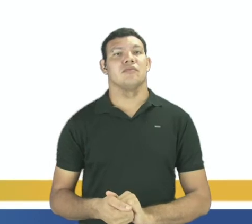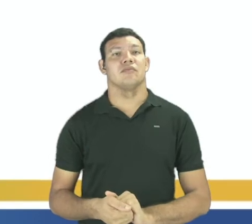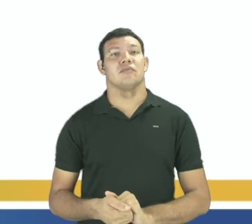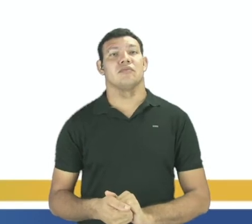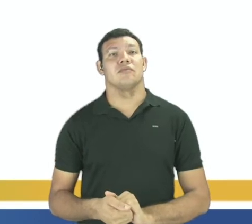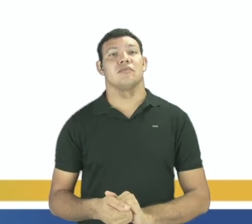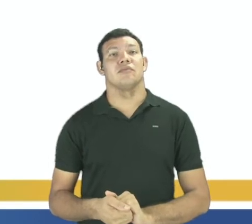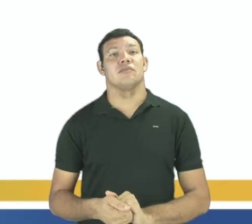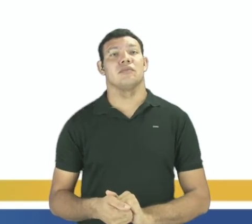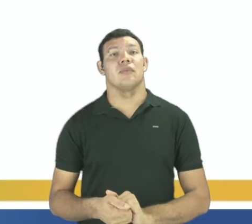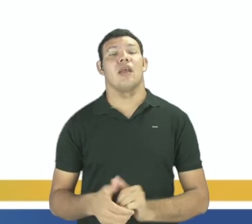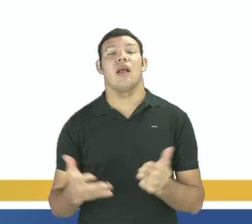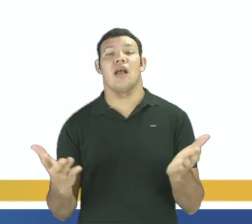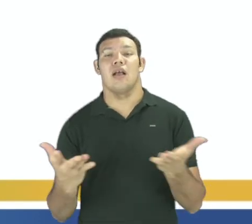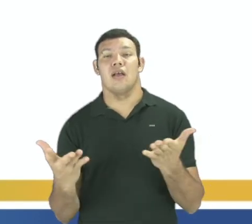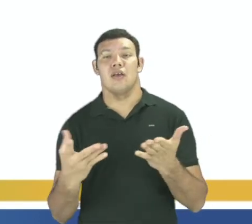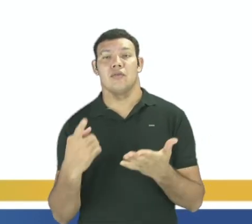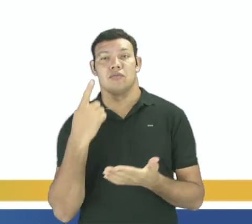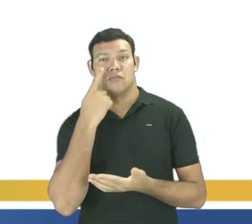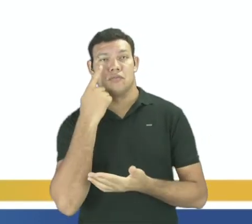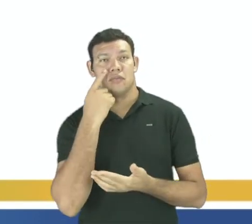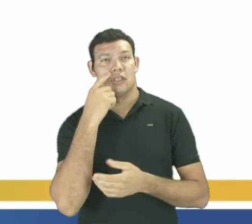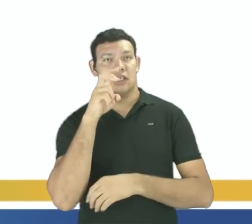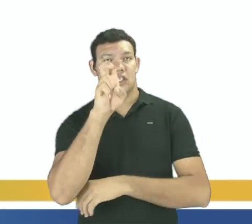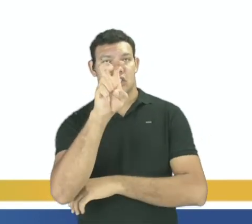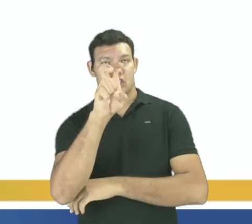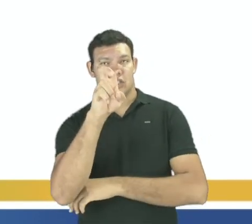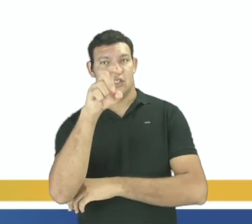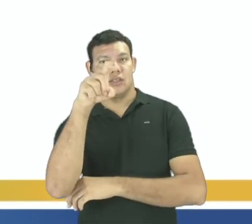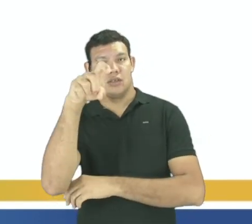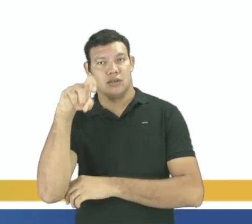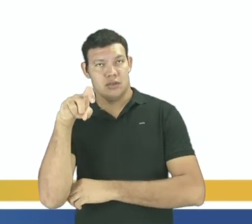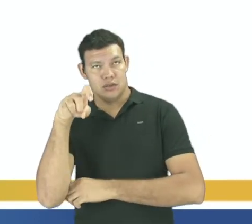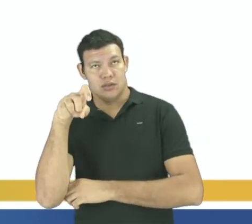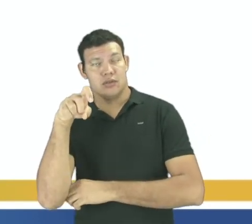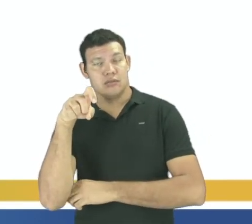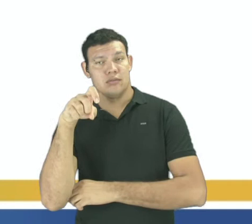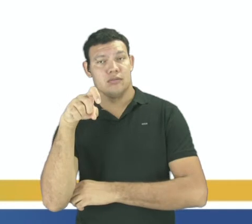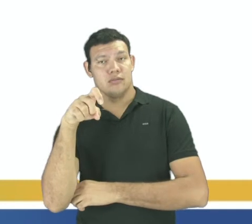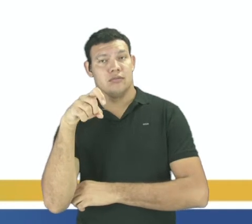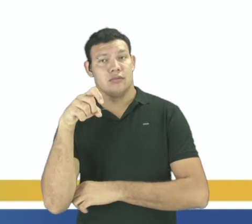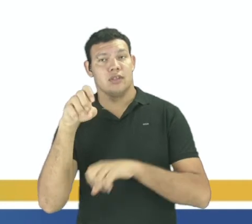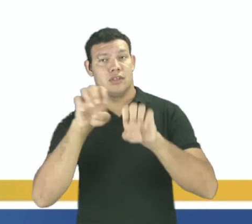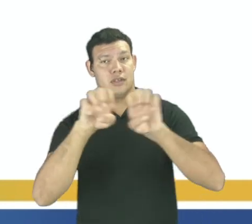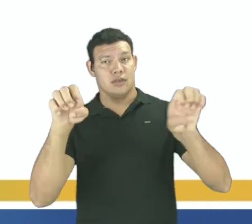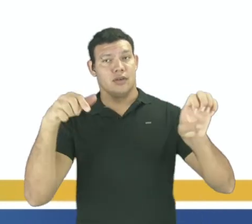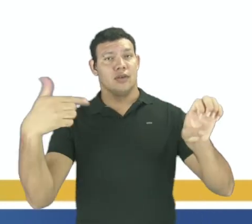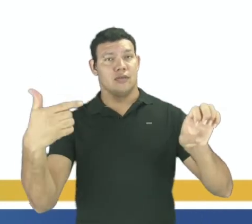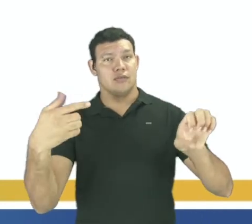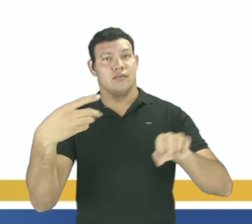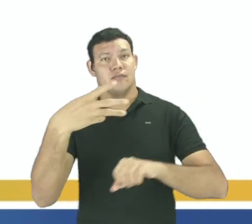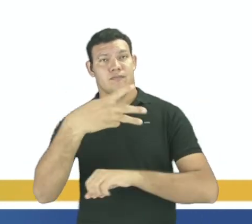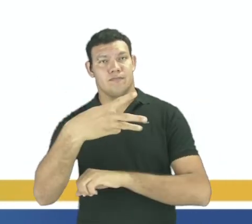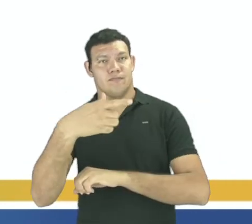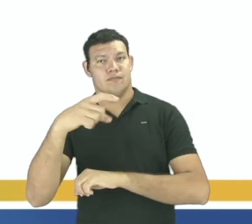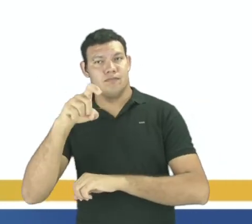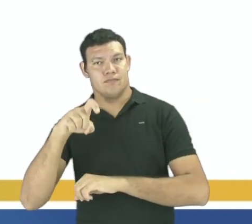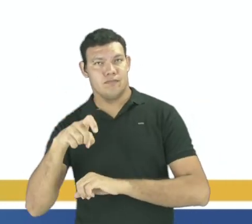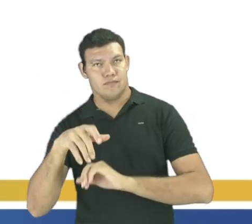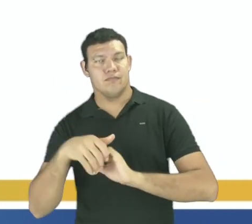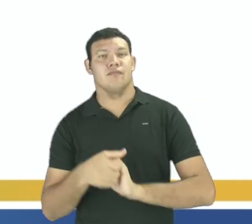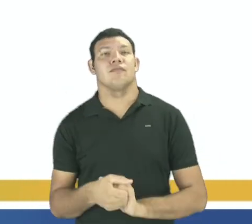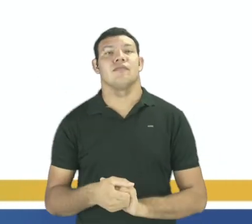nós temos 5x. Na segunda equação, nós temos 3x. E nós temos aí a